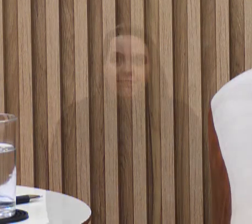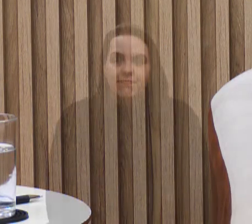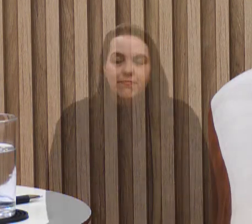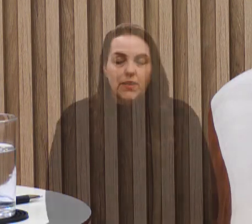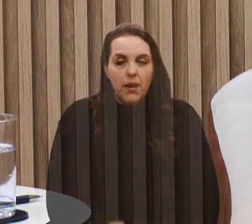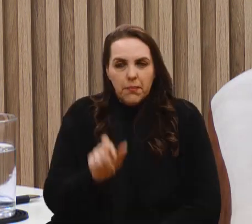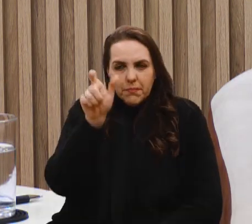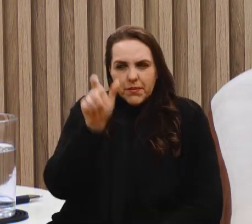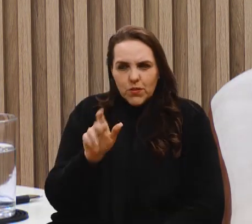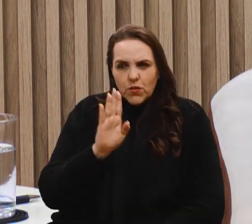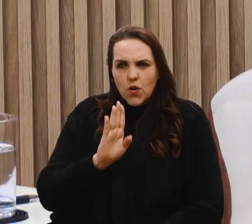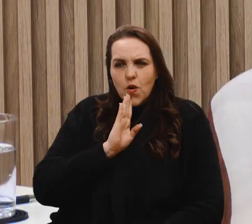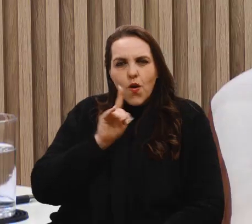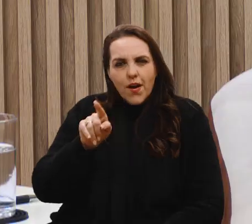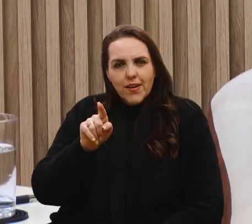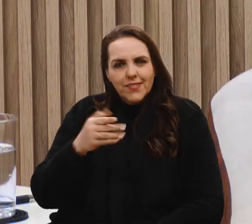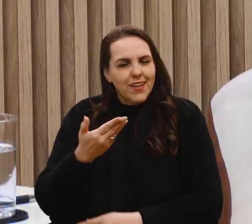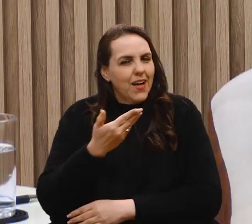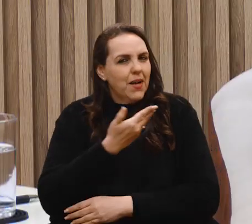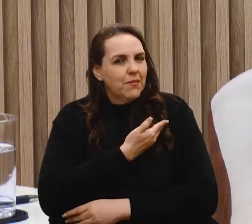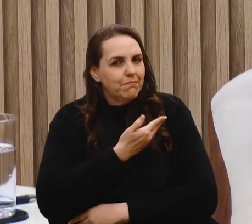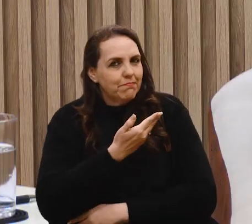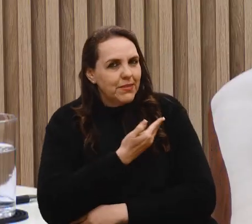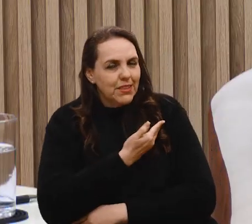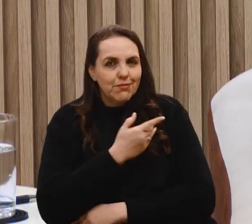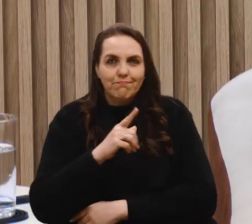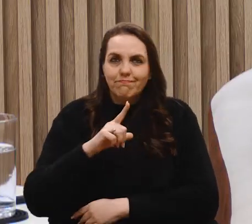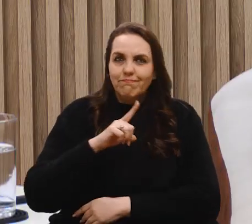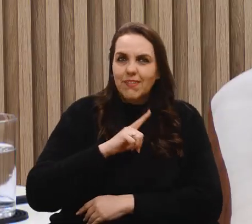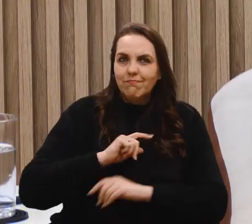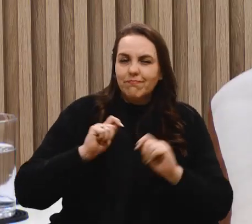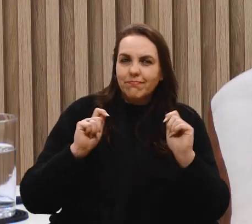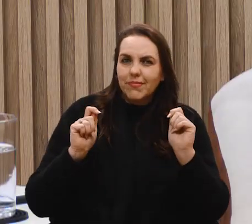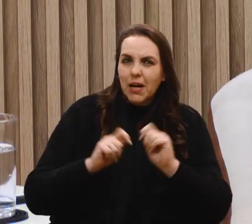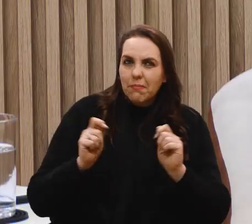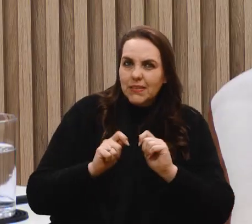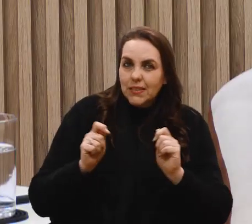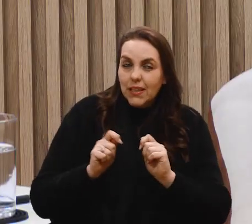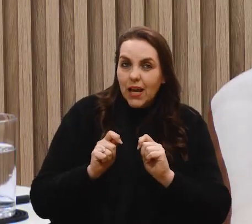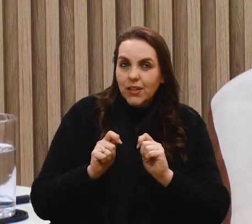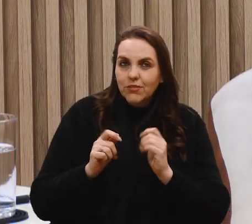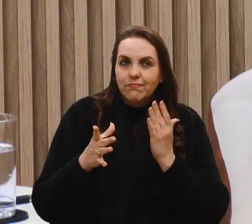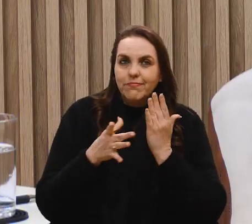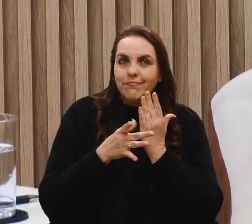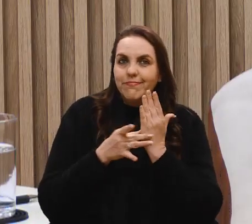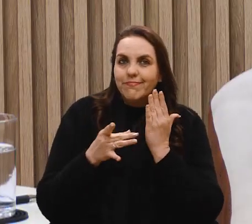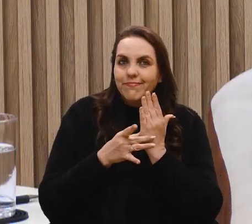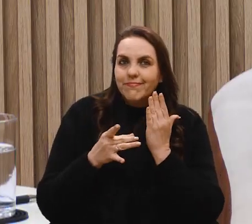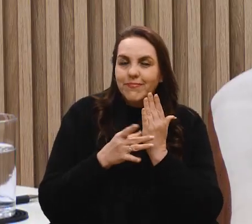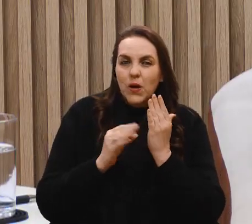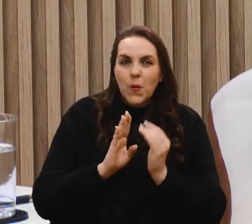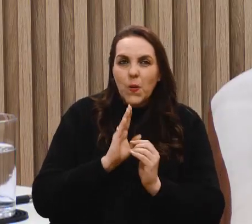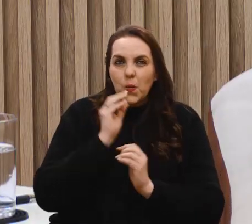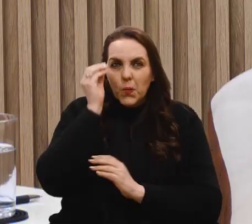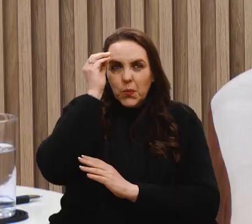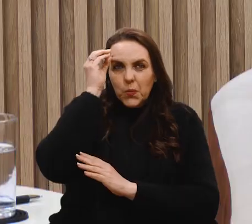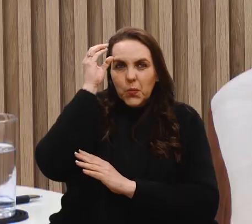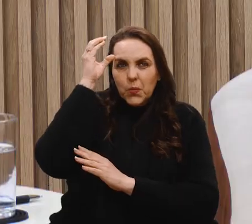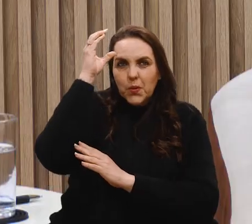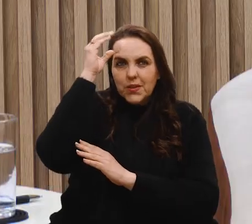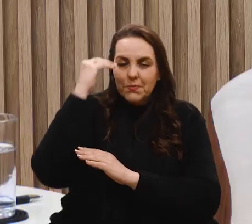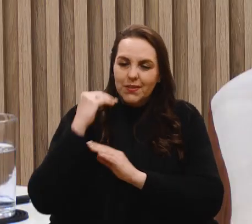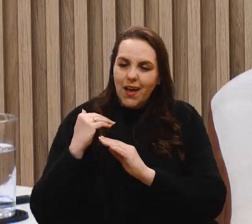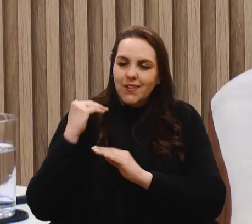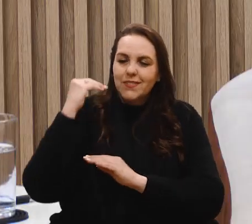Alguém conhece um amigo que tem uma capacidade, uma habilidade de conhecimento um pouquinho acima